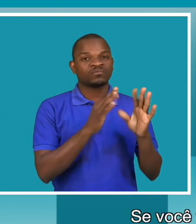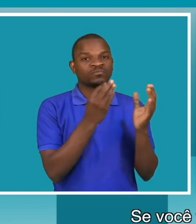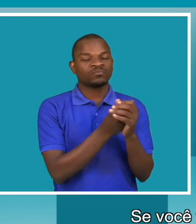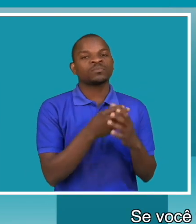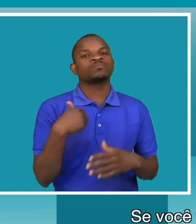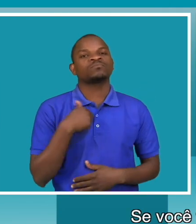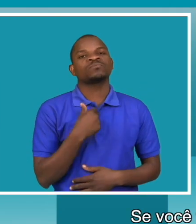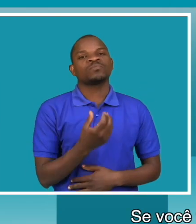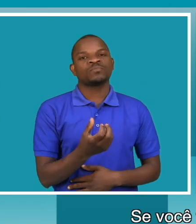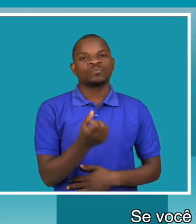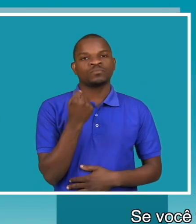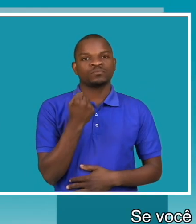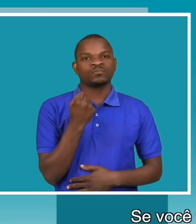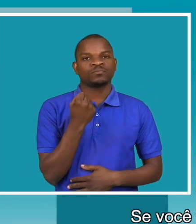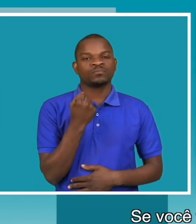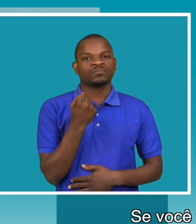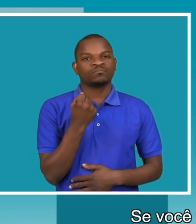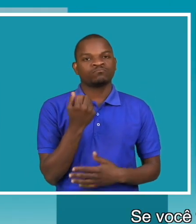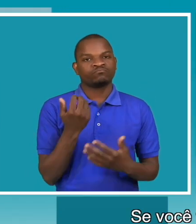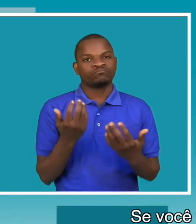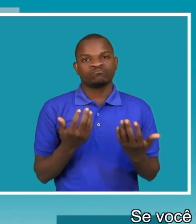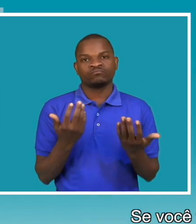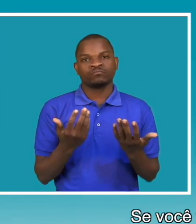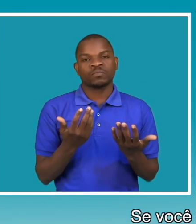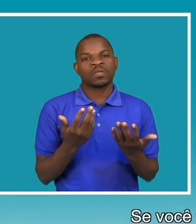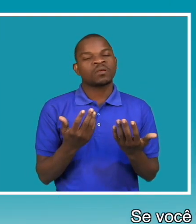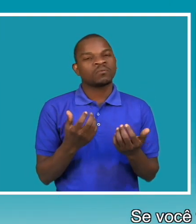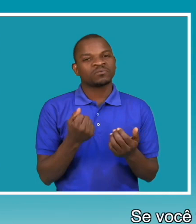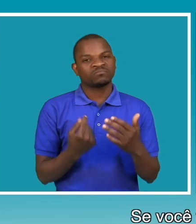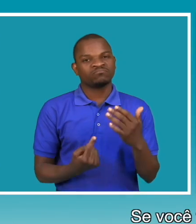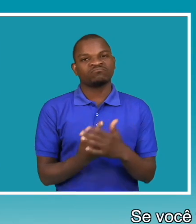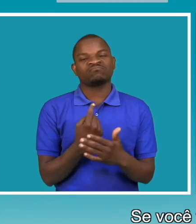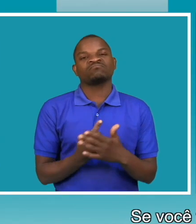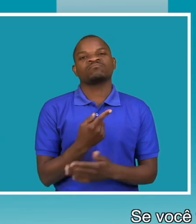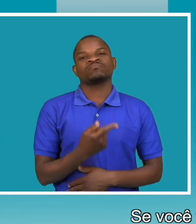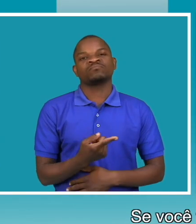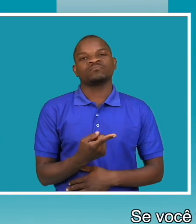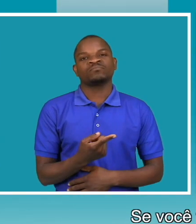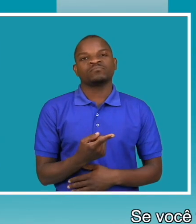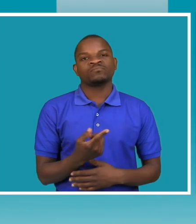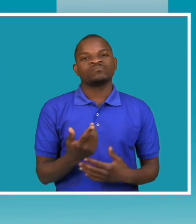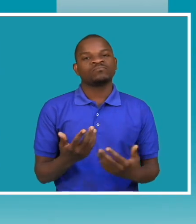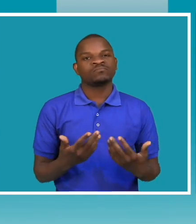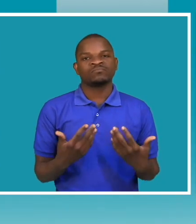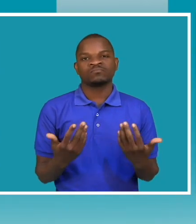ficar com ela, se ela morrer, nós não temos de responsabilizar por nada.